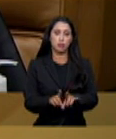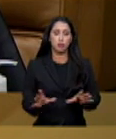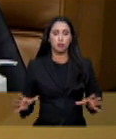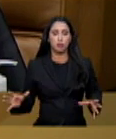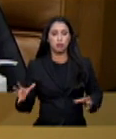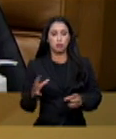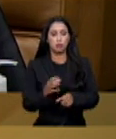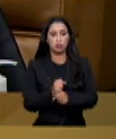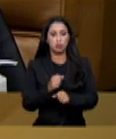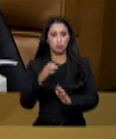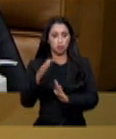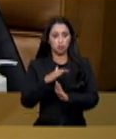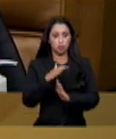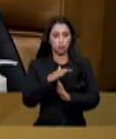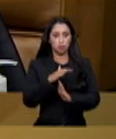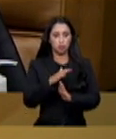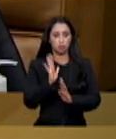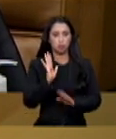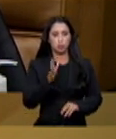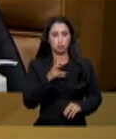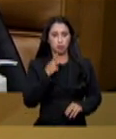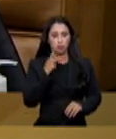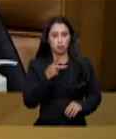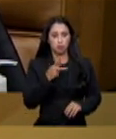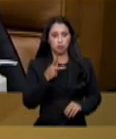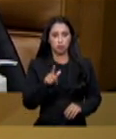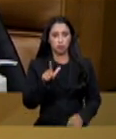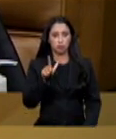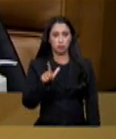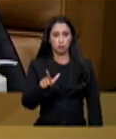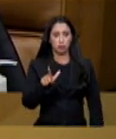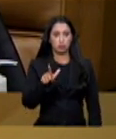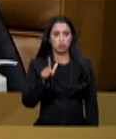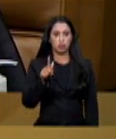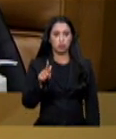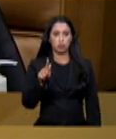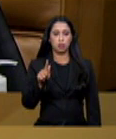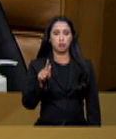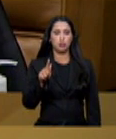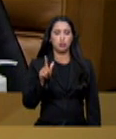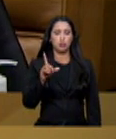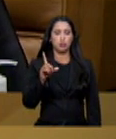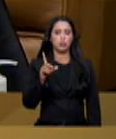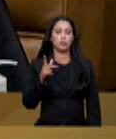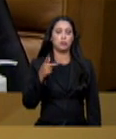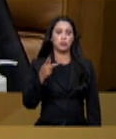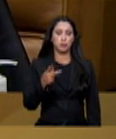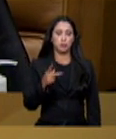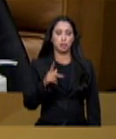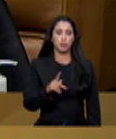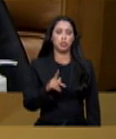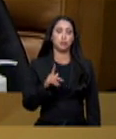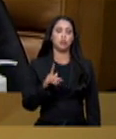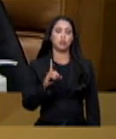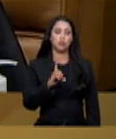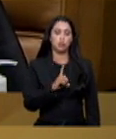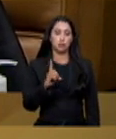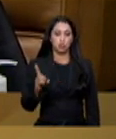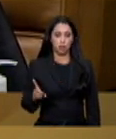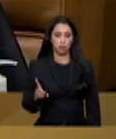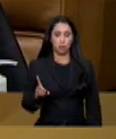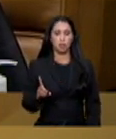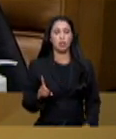limites que derivam da já mencionada LGPD, Lei Geral de Proteção de Dados.